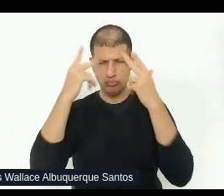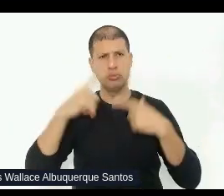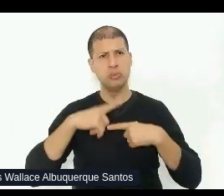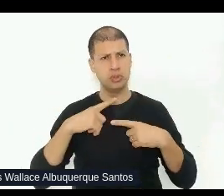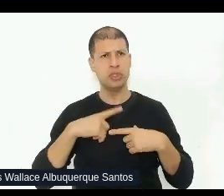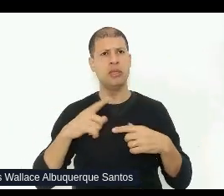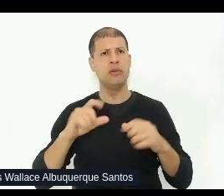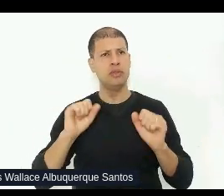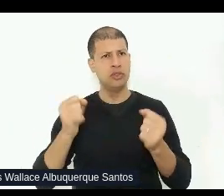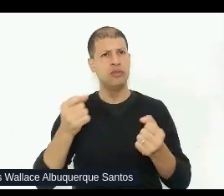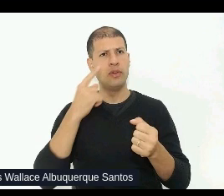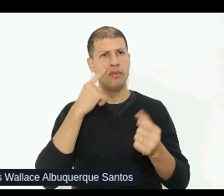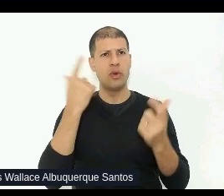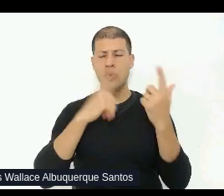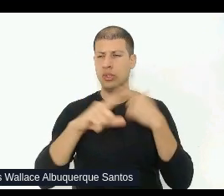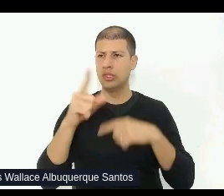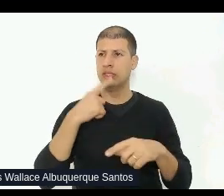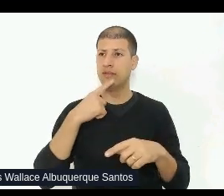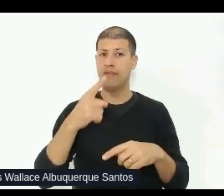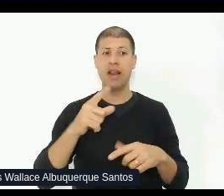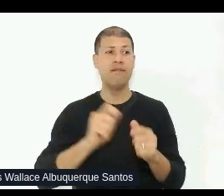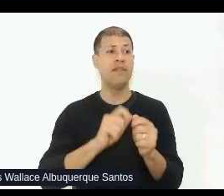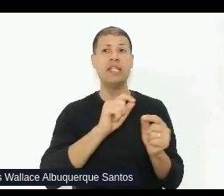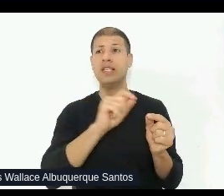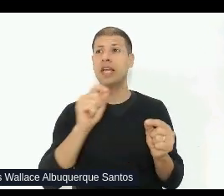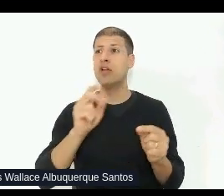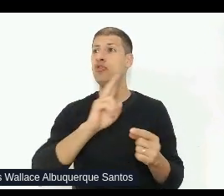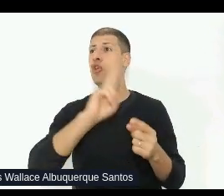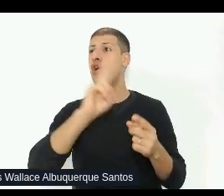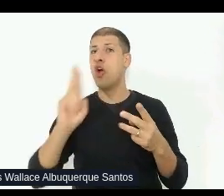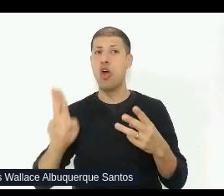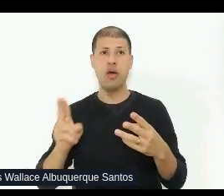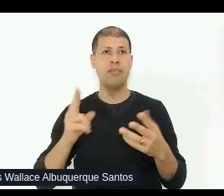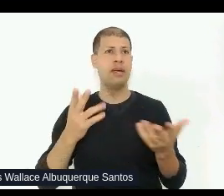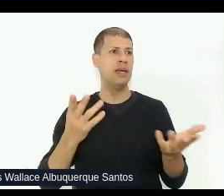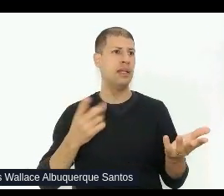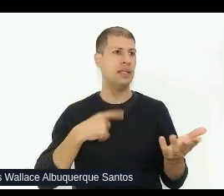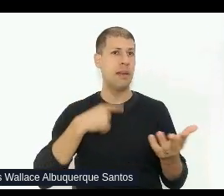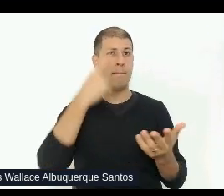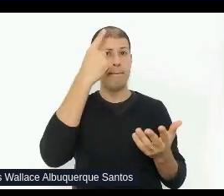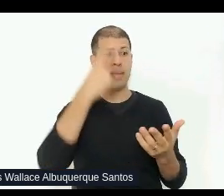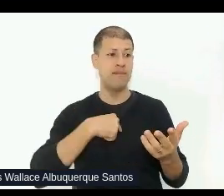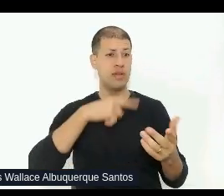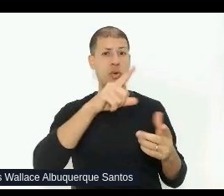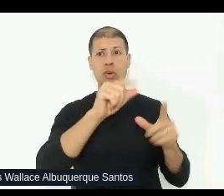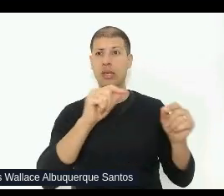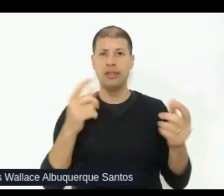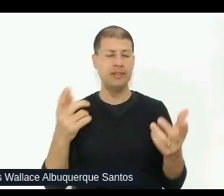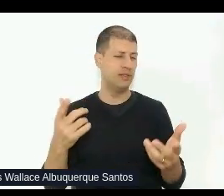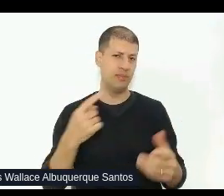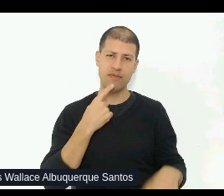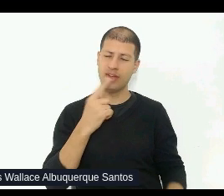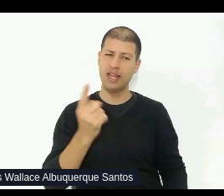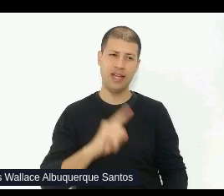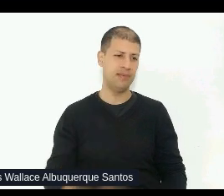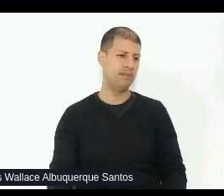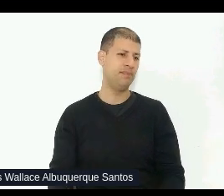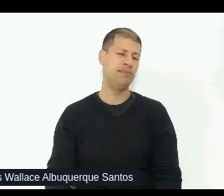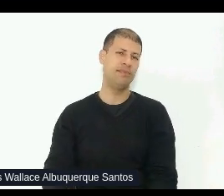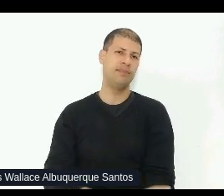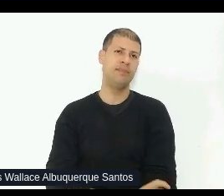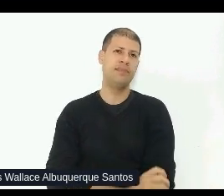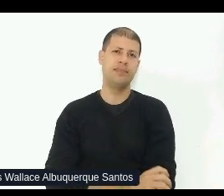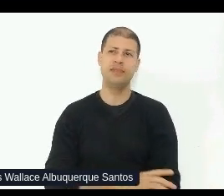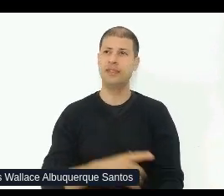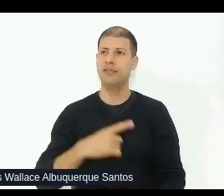traz os resultados, você não pode trazer quem foi que fez, nome, qual tipo de perfil dessa pessoa. Então, assim, você não